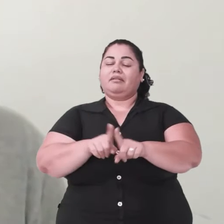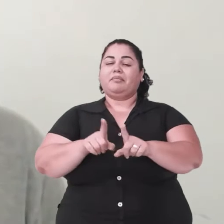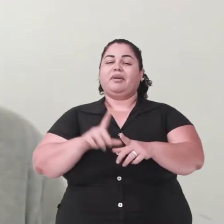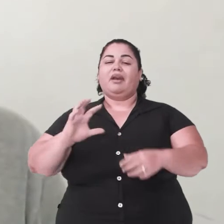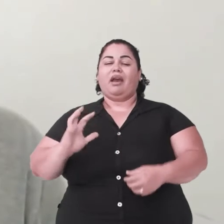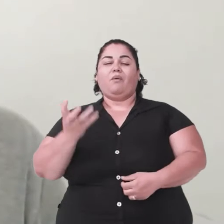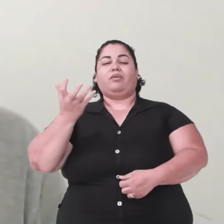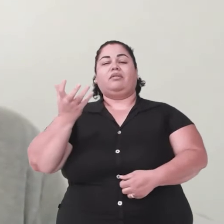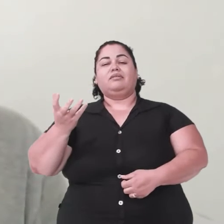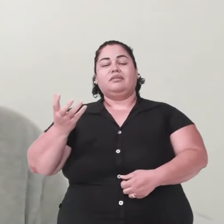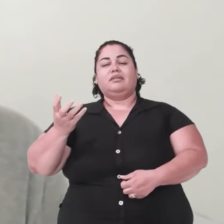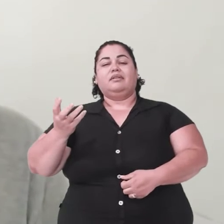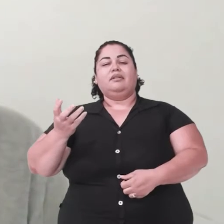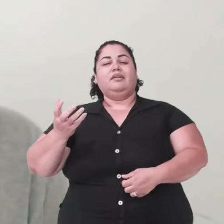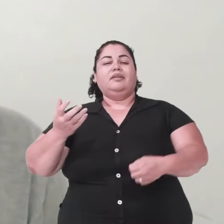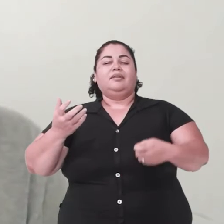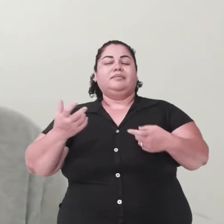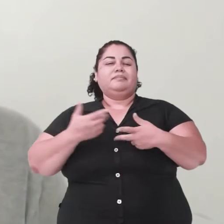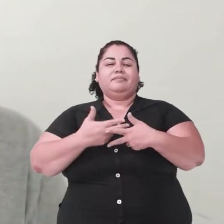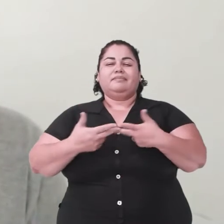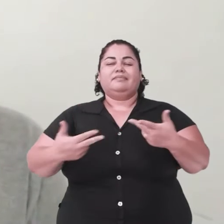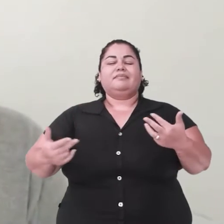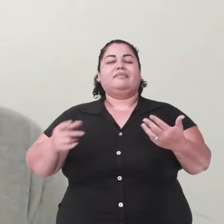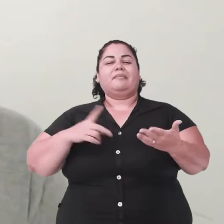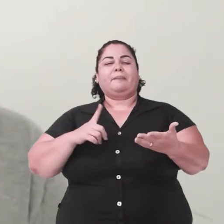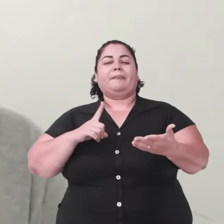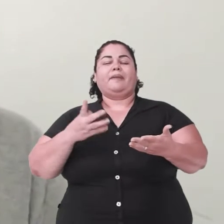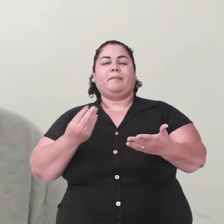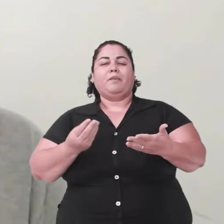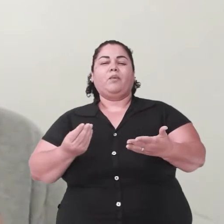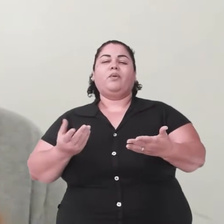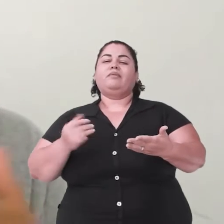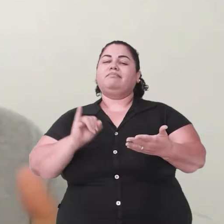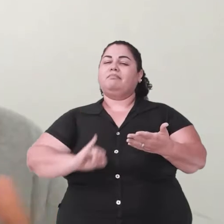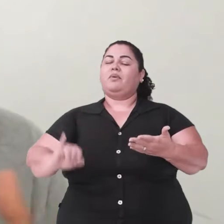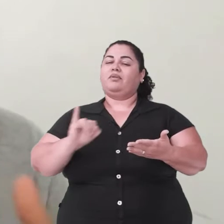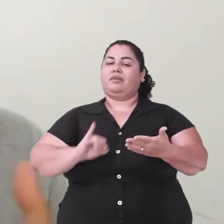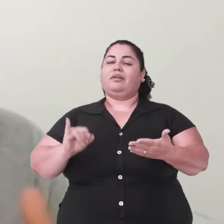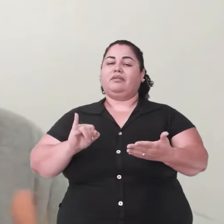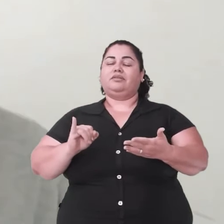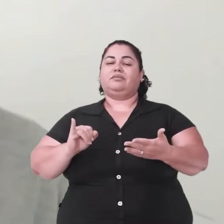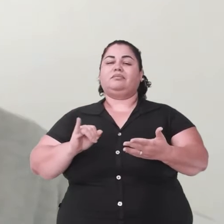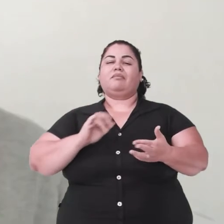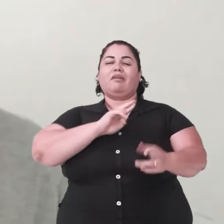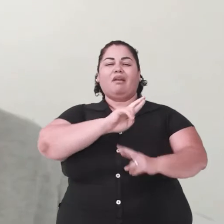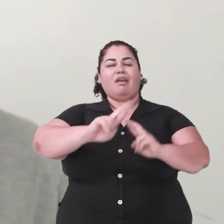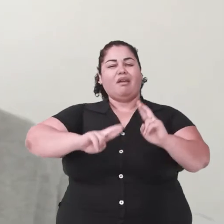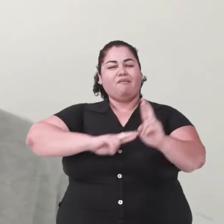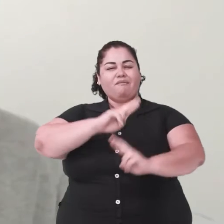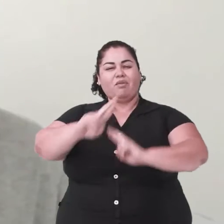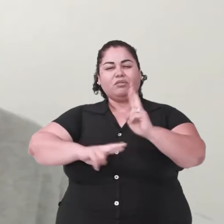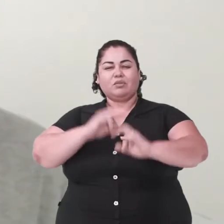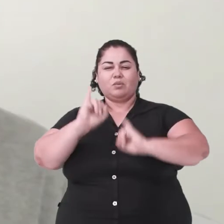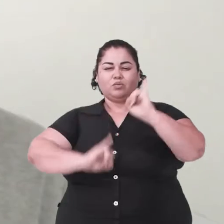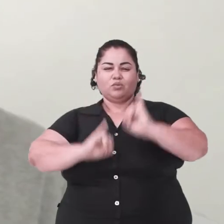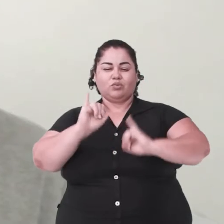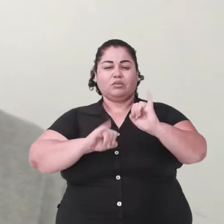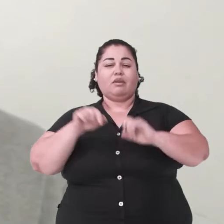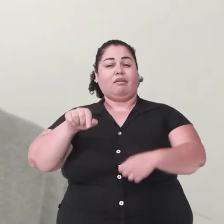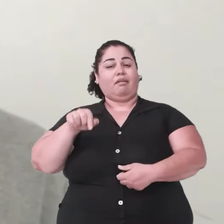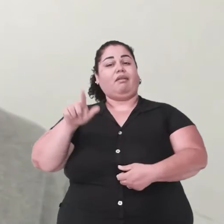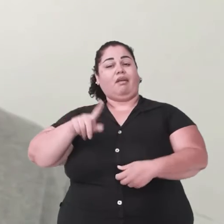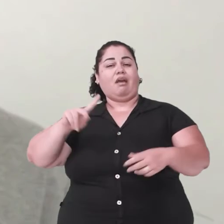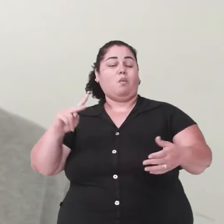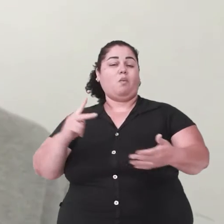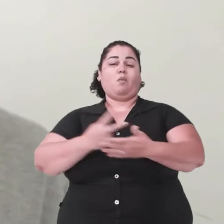existem acontecimentos que são bastante importantes. A Revolução Industrial, por exemplo,